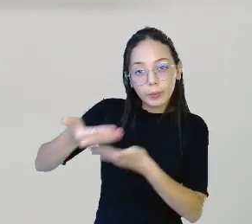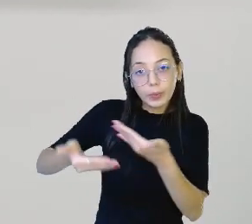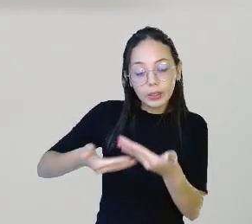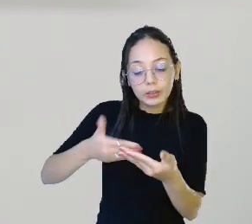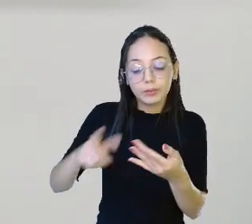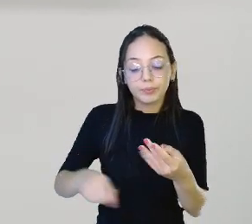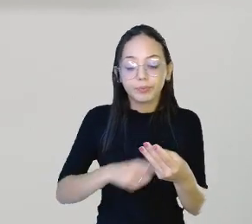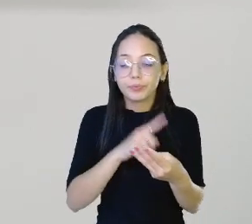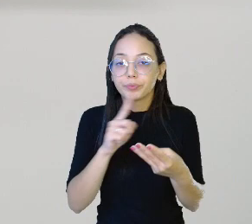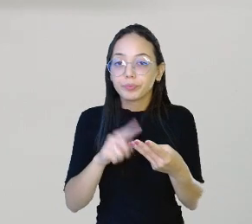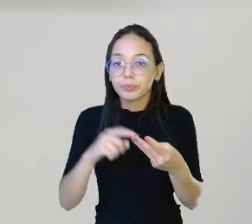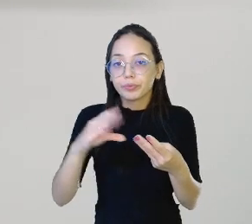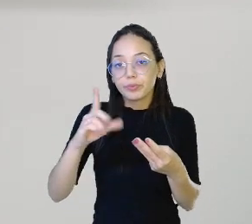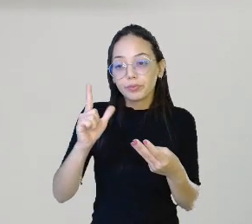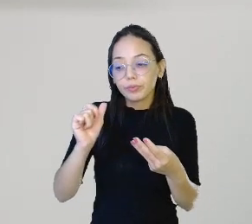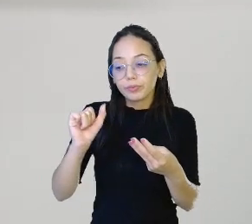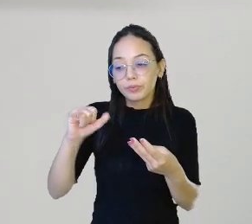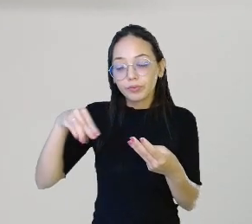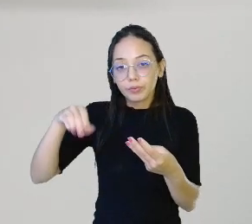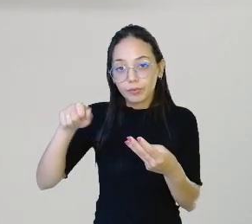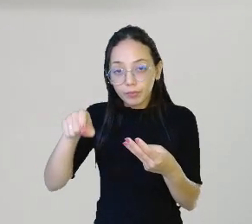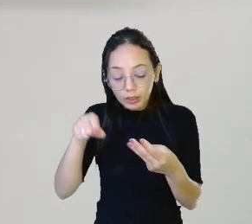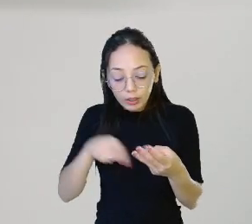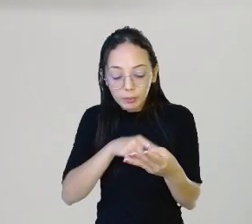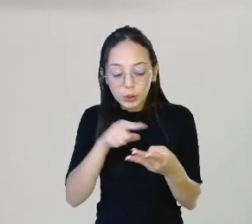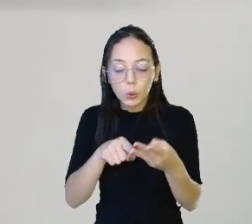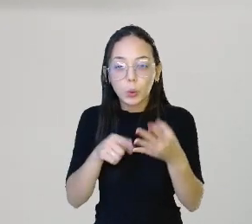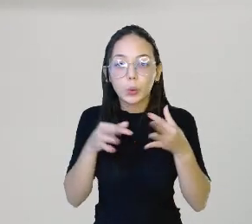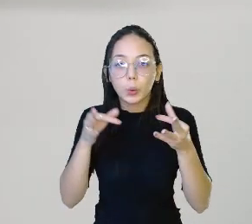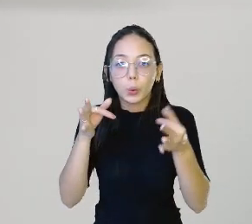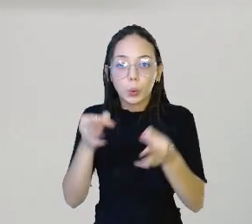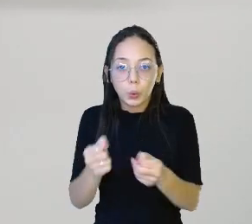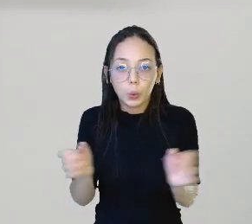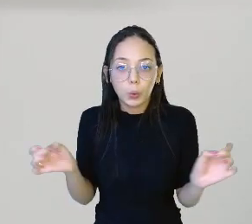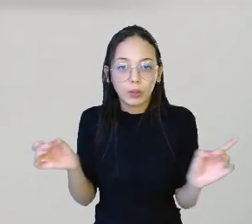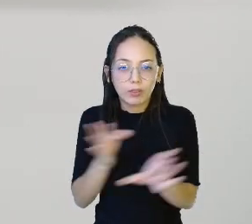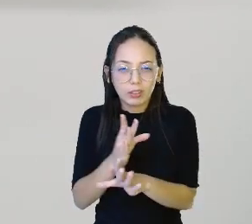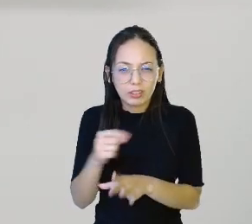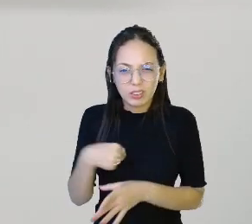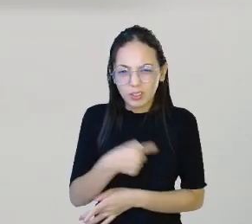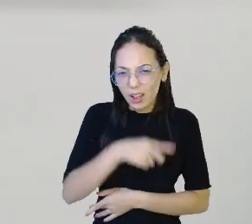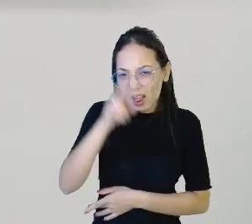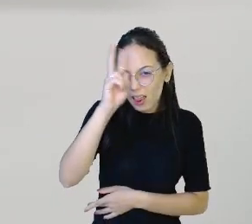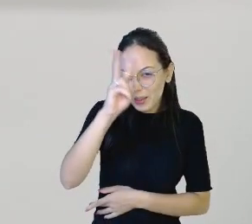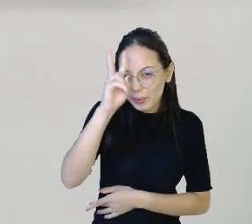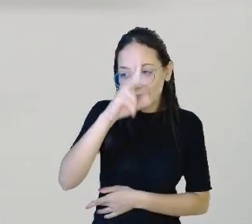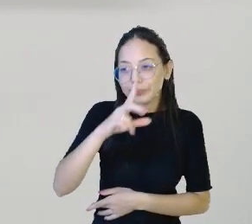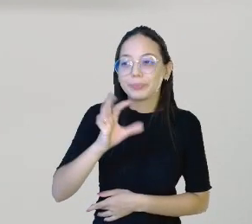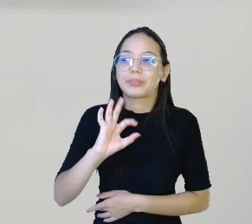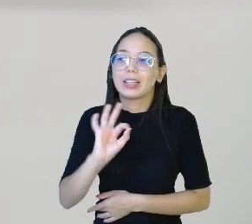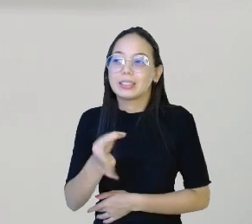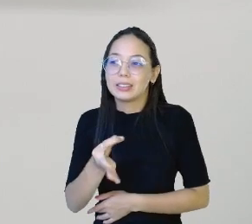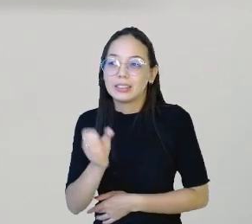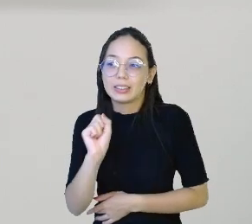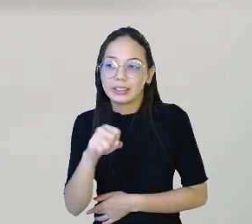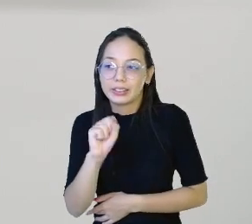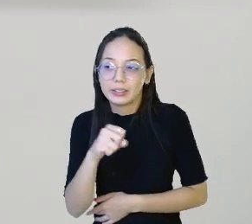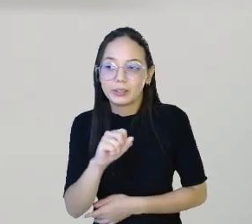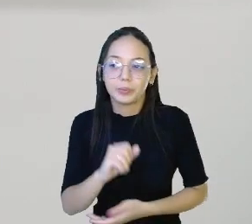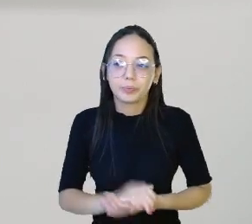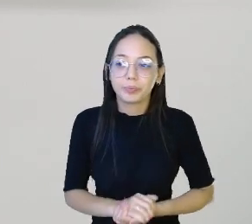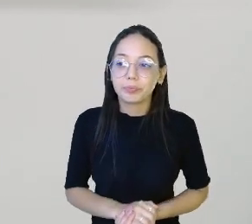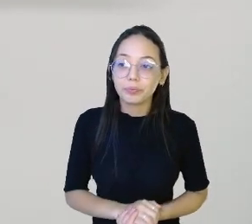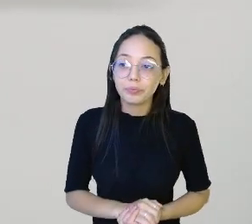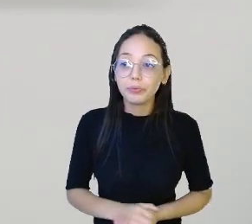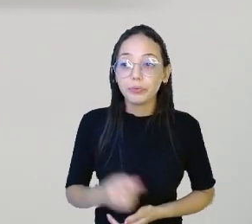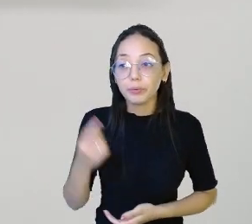desenvolvimento, clímax e desfecho. Será que a gente vai lembrar disso no final? Eu tenho certeza que sim. Agora